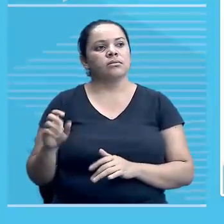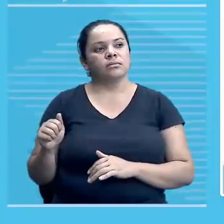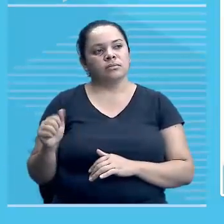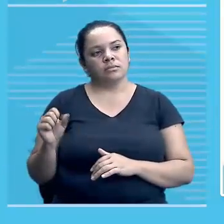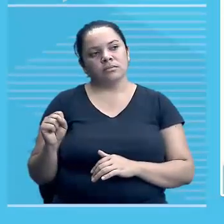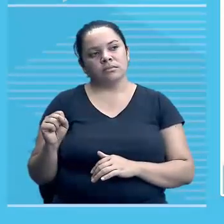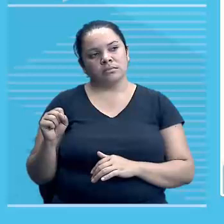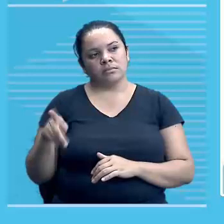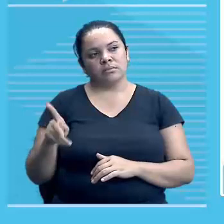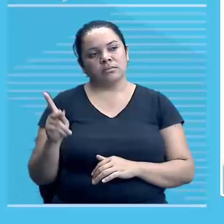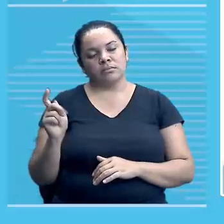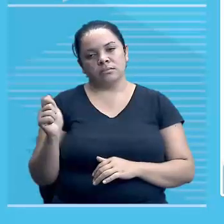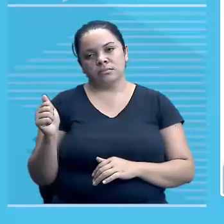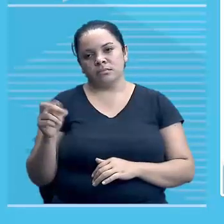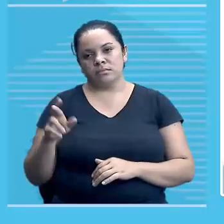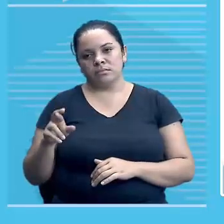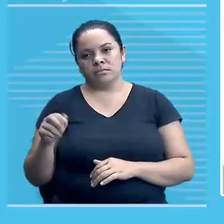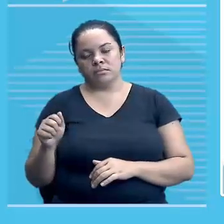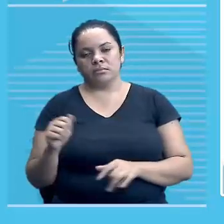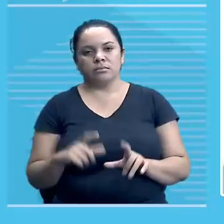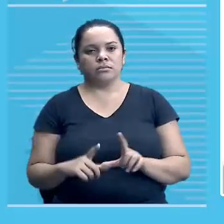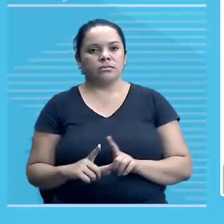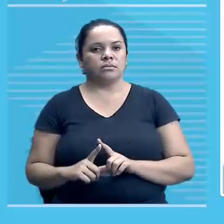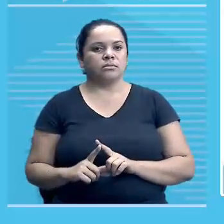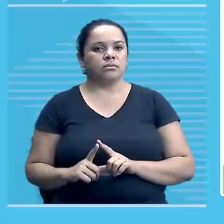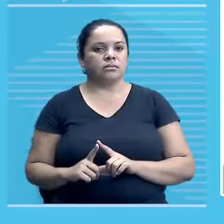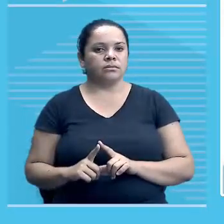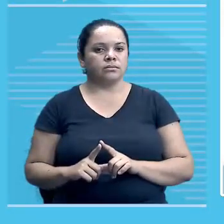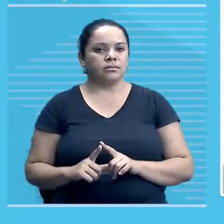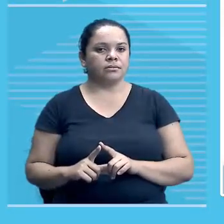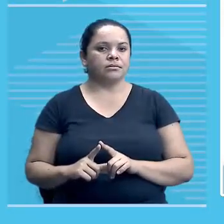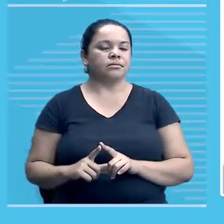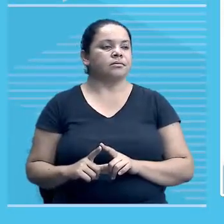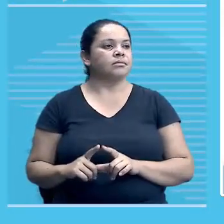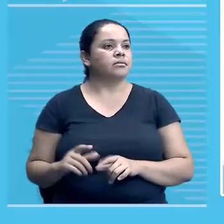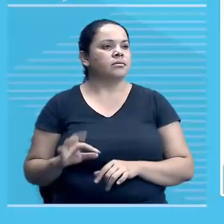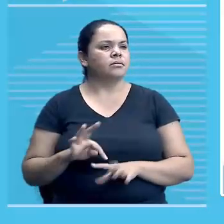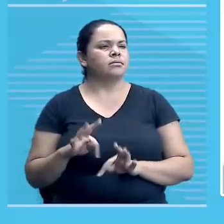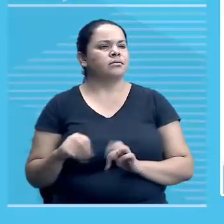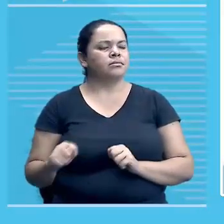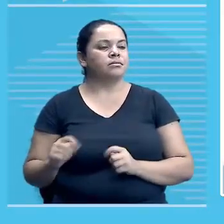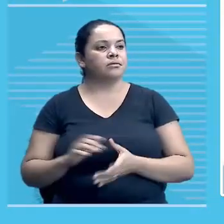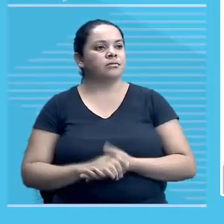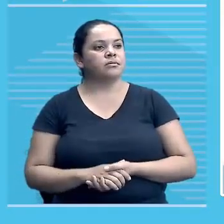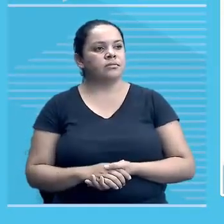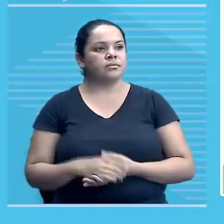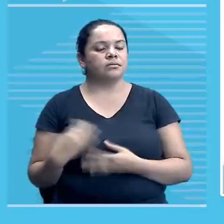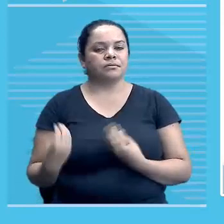mais. Como é que a gente resolve, como é que a gente determina as raízes? Quem?